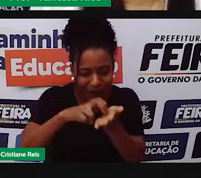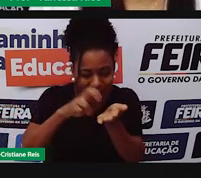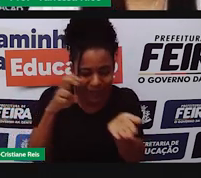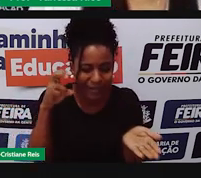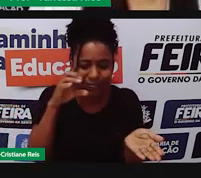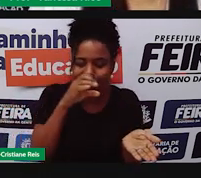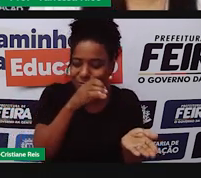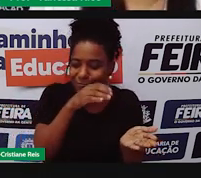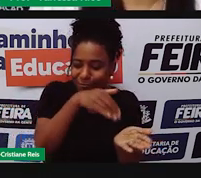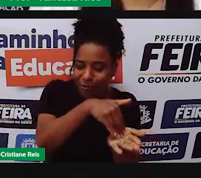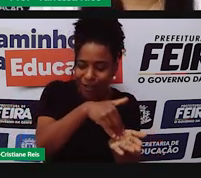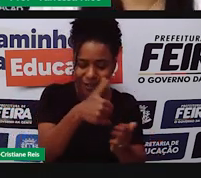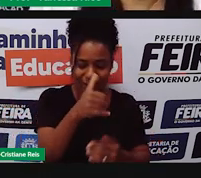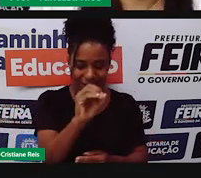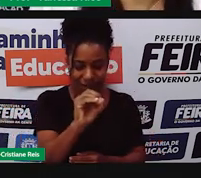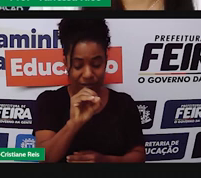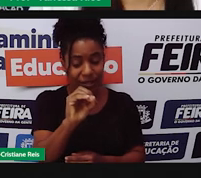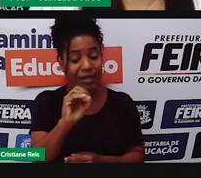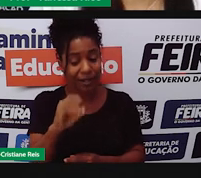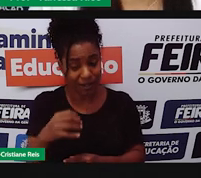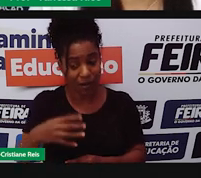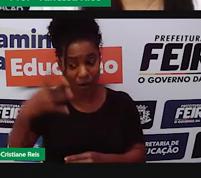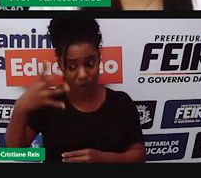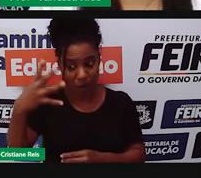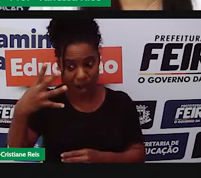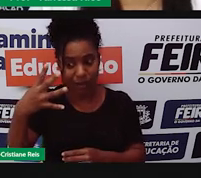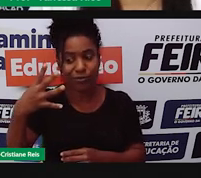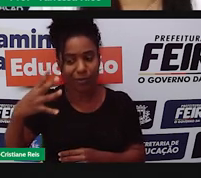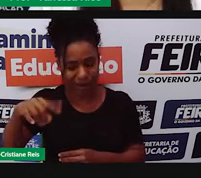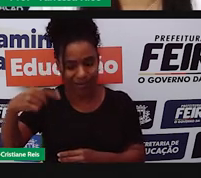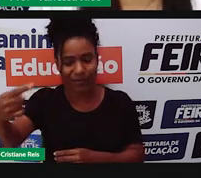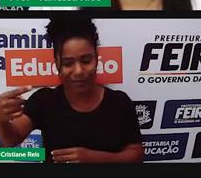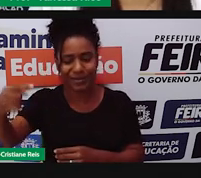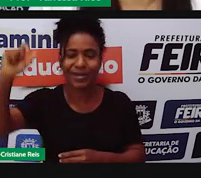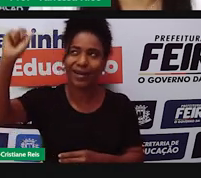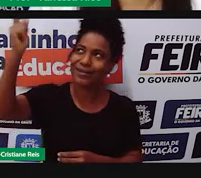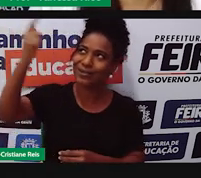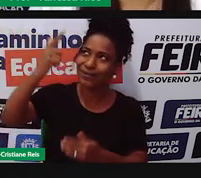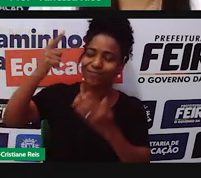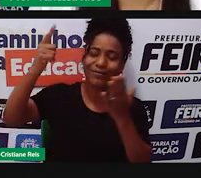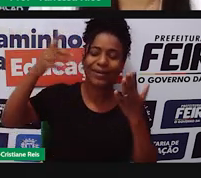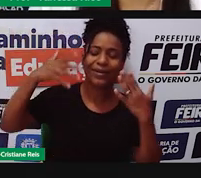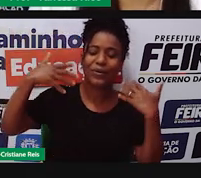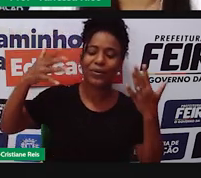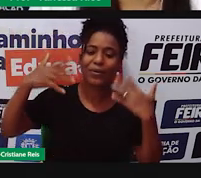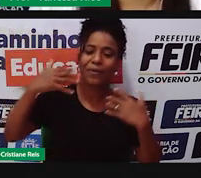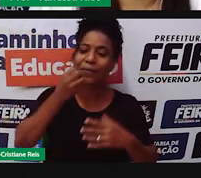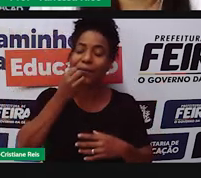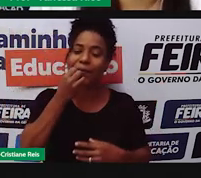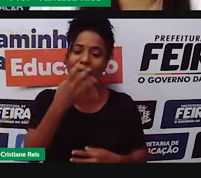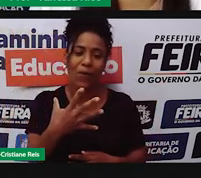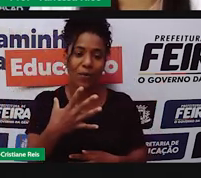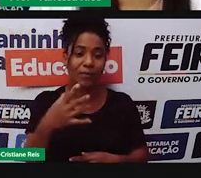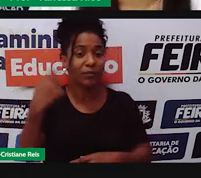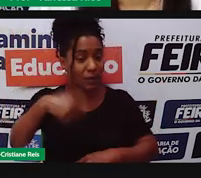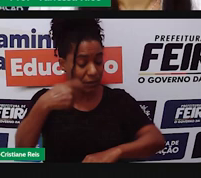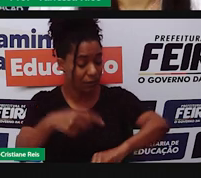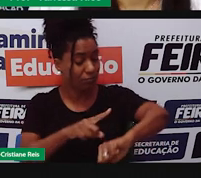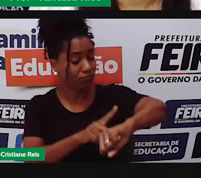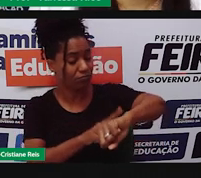tarde. Para a gente saber se já está na hora, né, de se expor ao sol, na hora adequada, a gente olha no